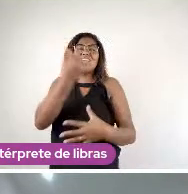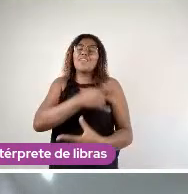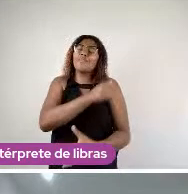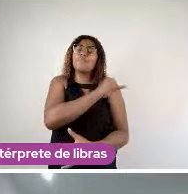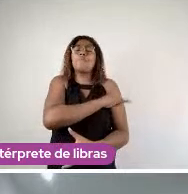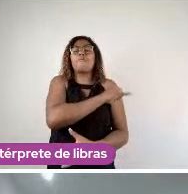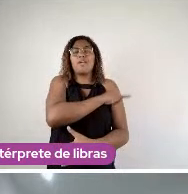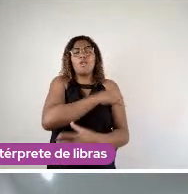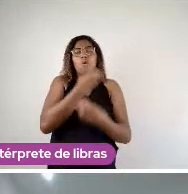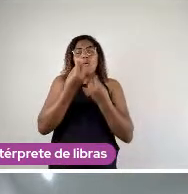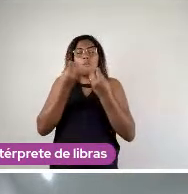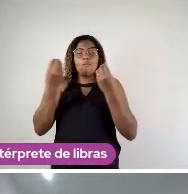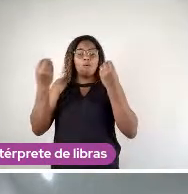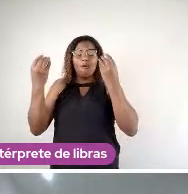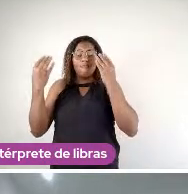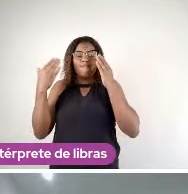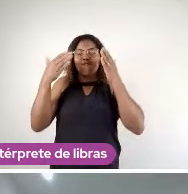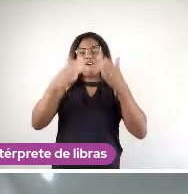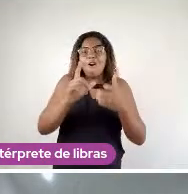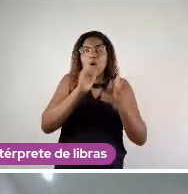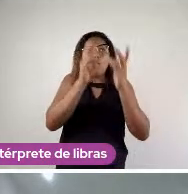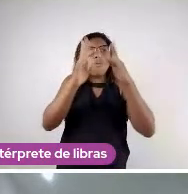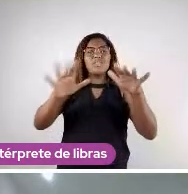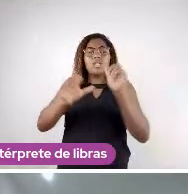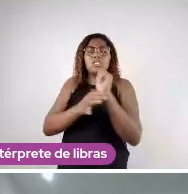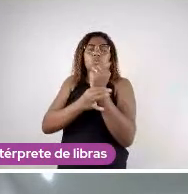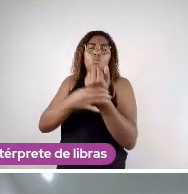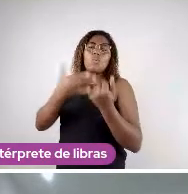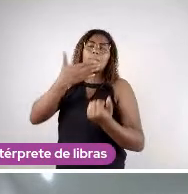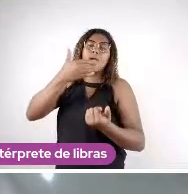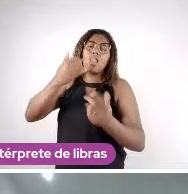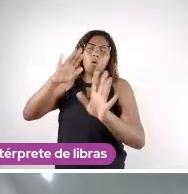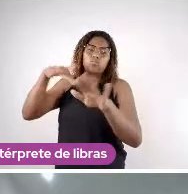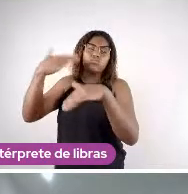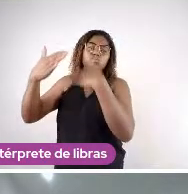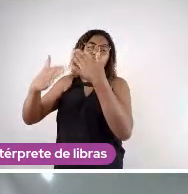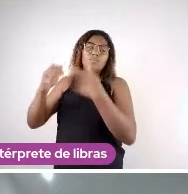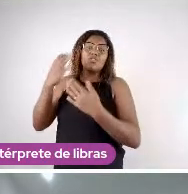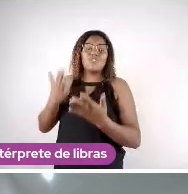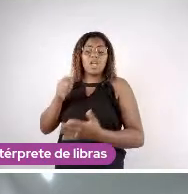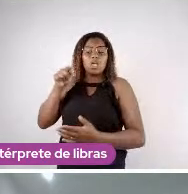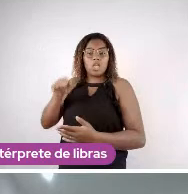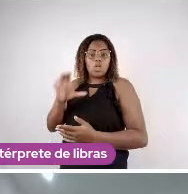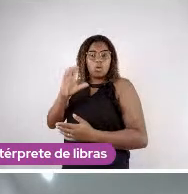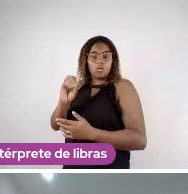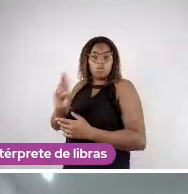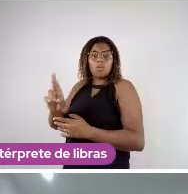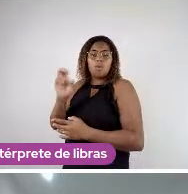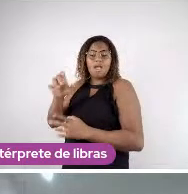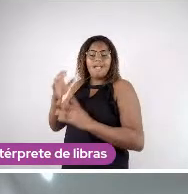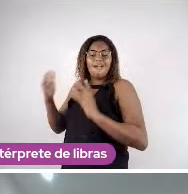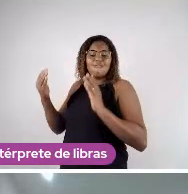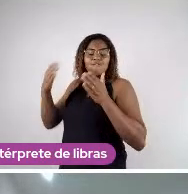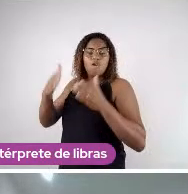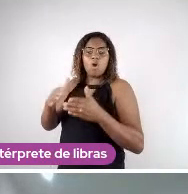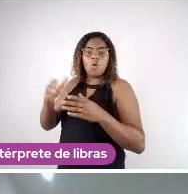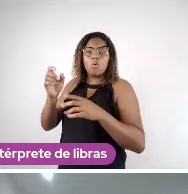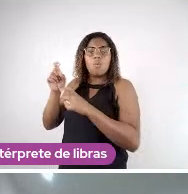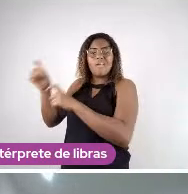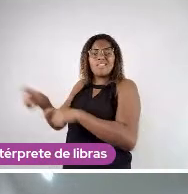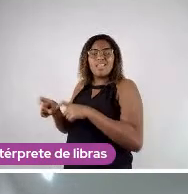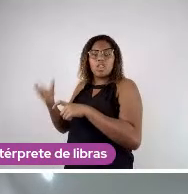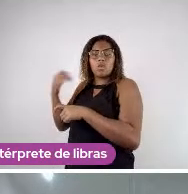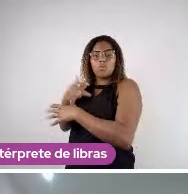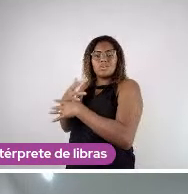inteligente voltada agora para um oceano seguro, já que o COR ele é muito voltado para o interior da cidade, no sentido da